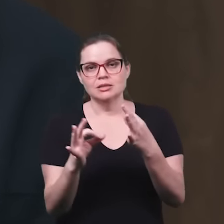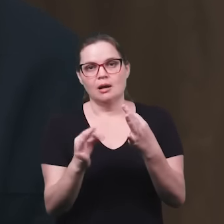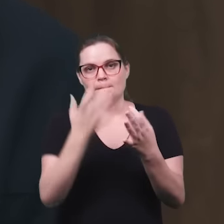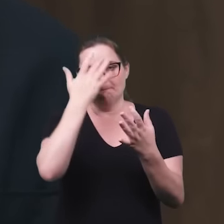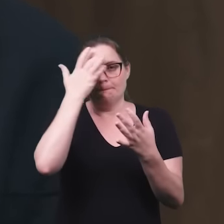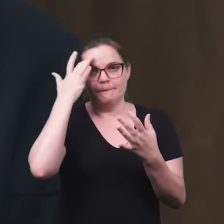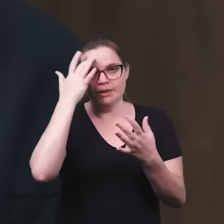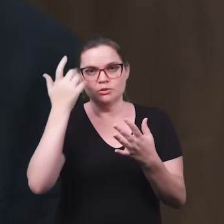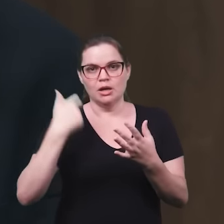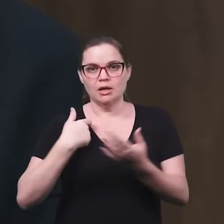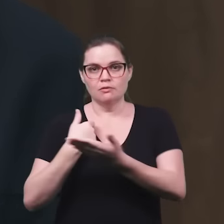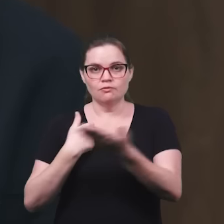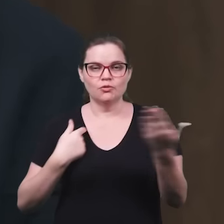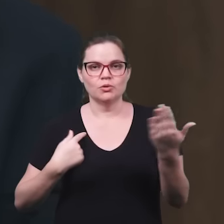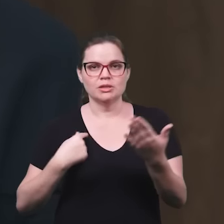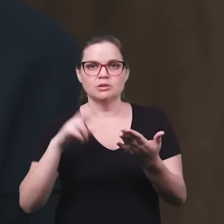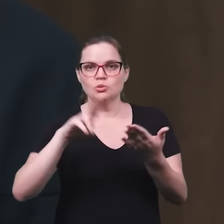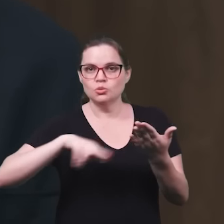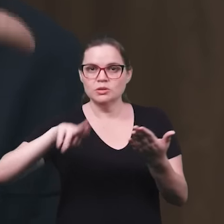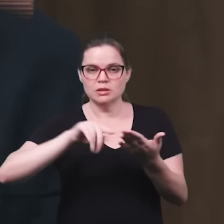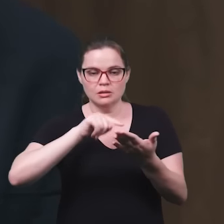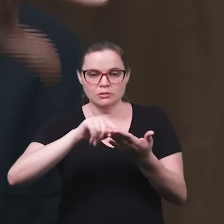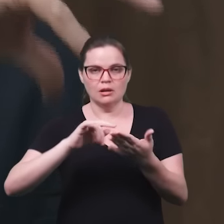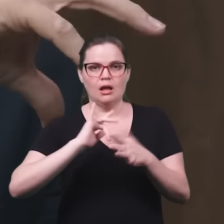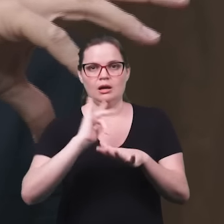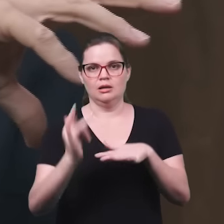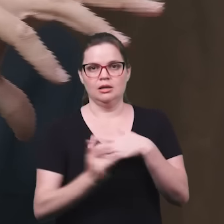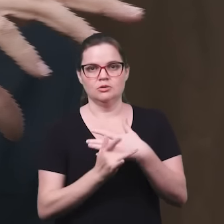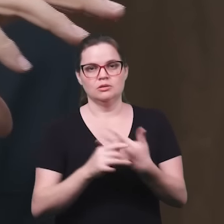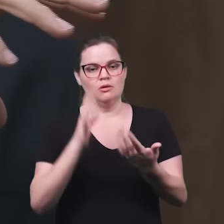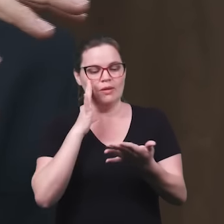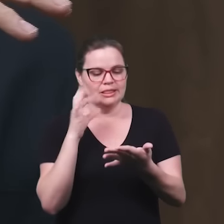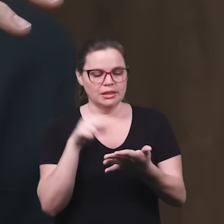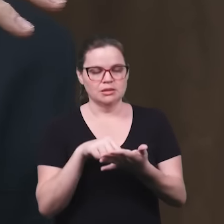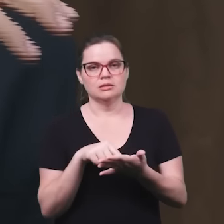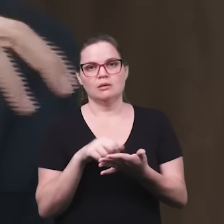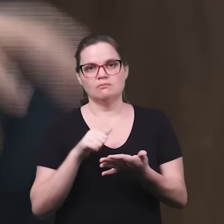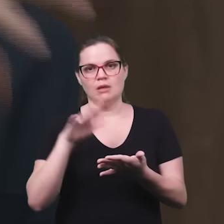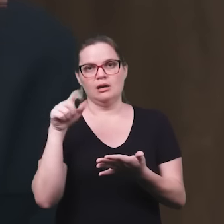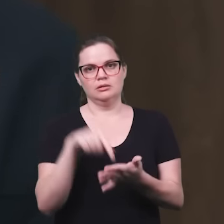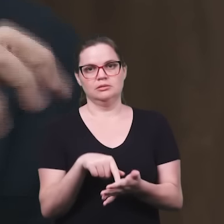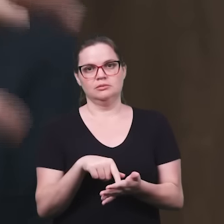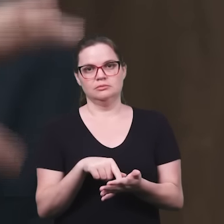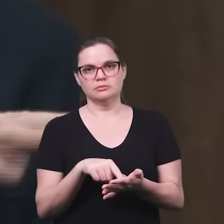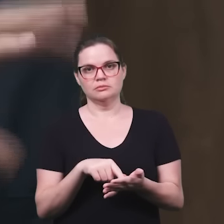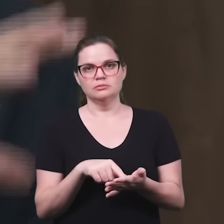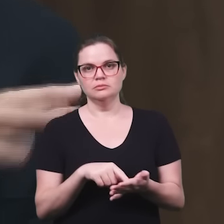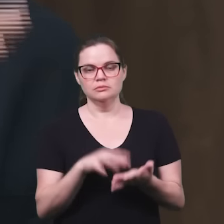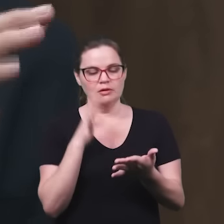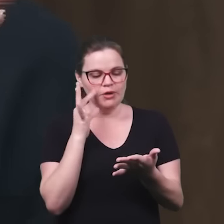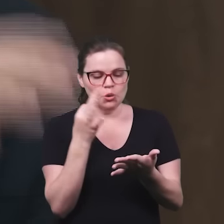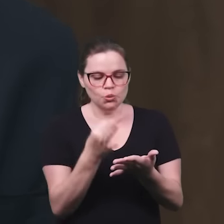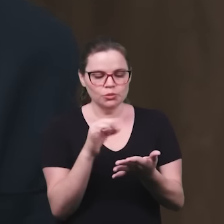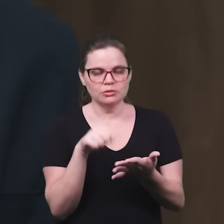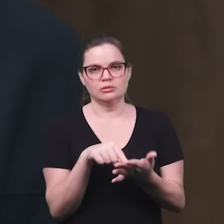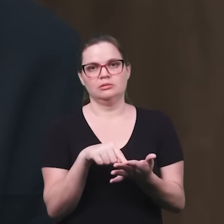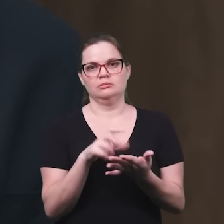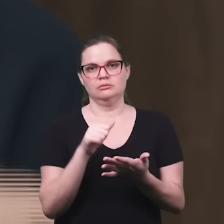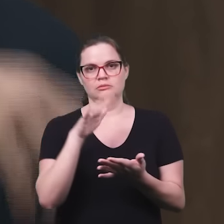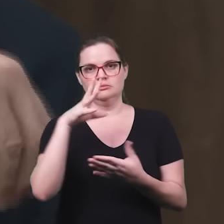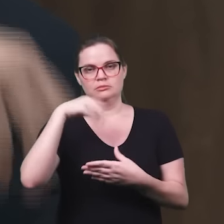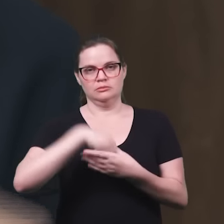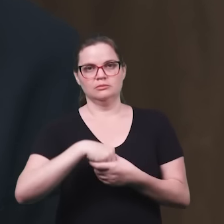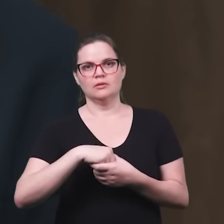é ter o máximo de tempo, vocês, usando aquela rede social específica. Então ele vai em busca daquilo que vai gerar essa maior